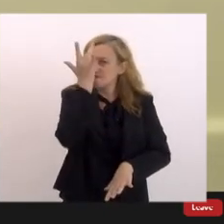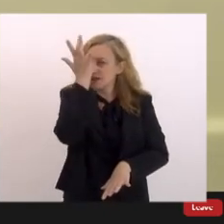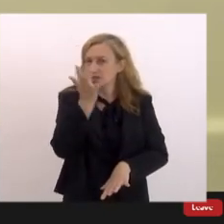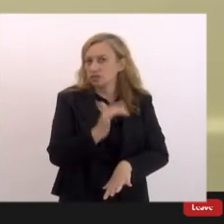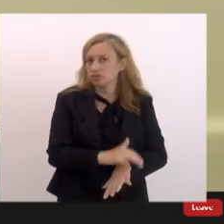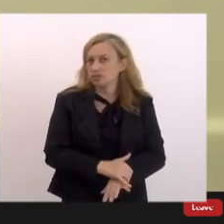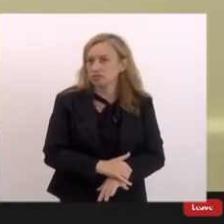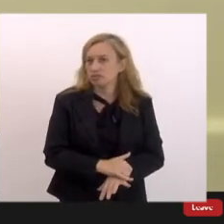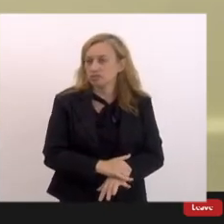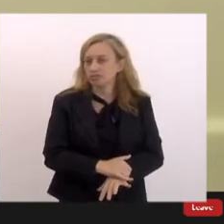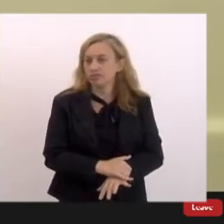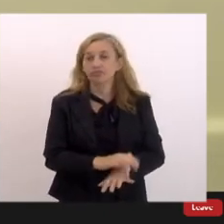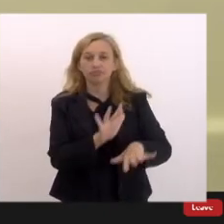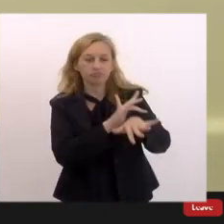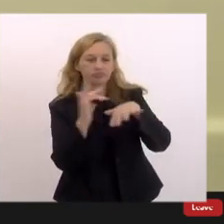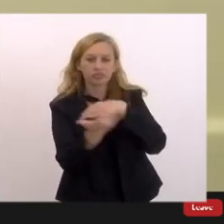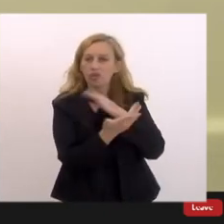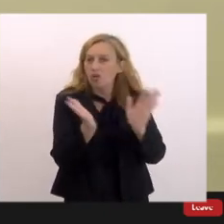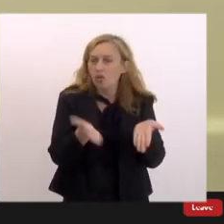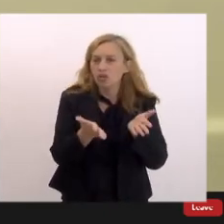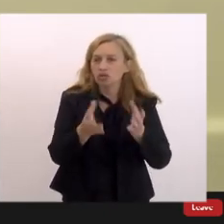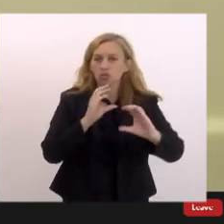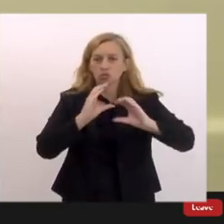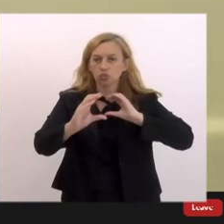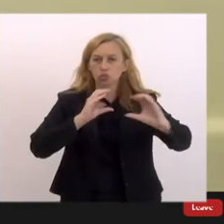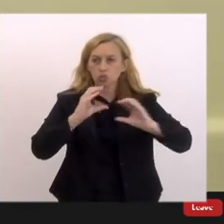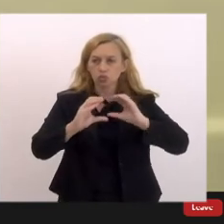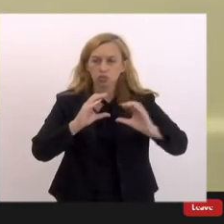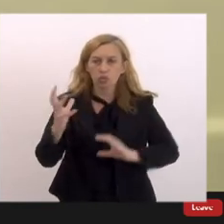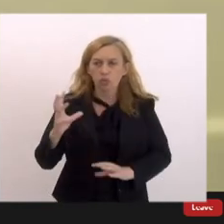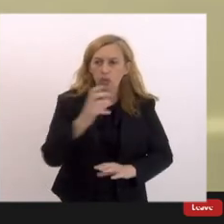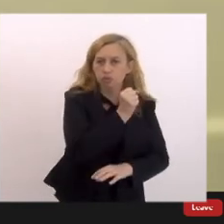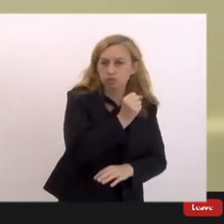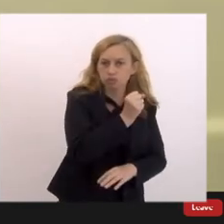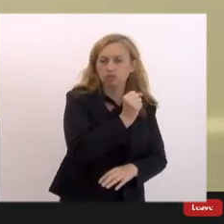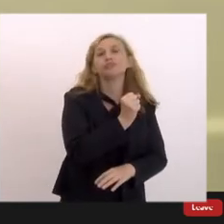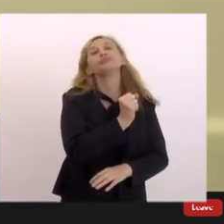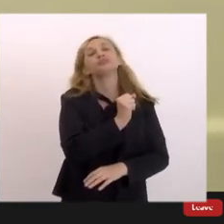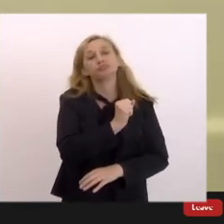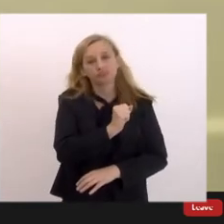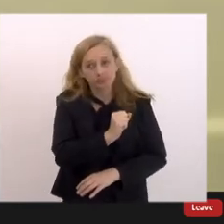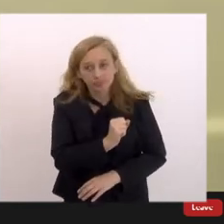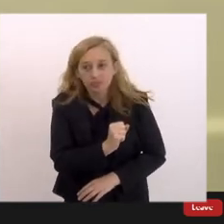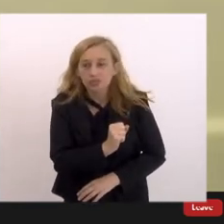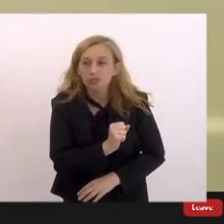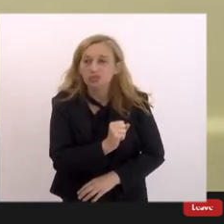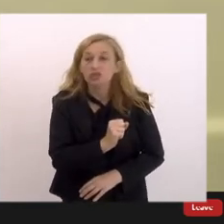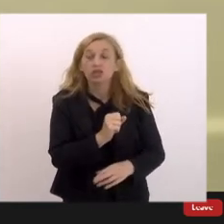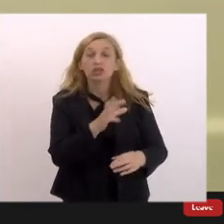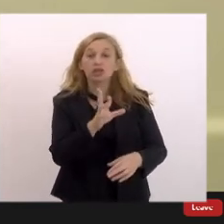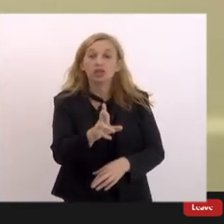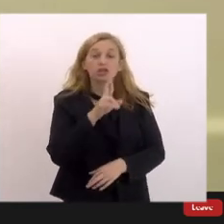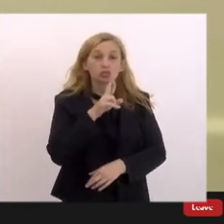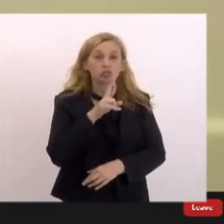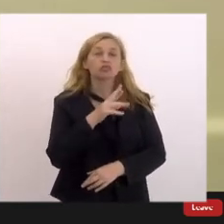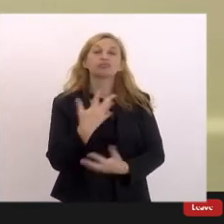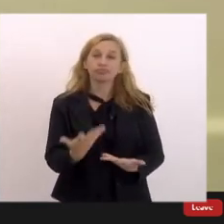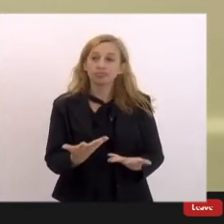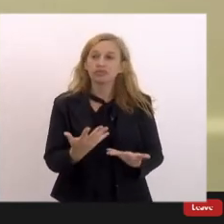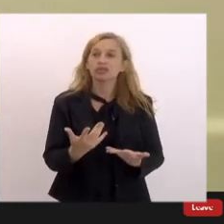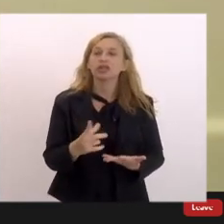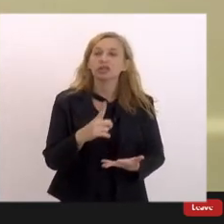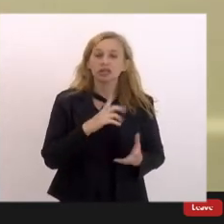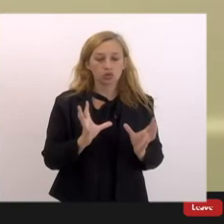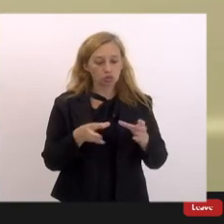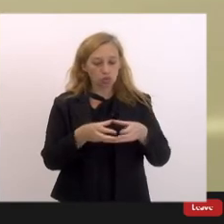palpável. As redes sociais hoje é um canal de comunicação muito ágil, muito rápido, e ele responde. Então, a gente tem uma